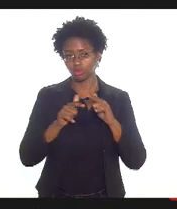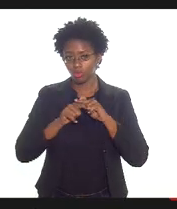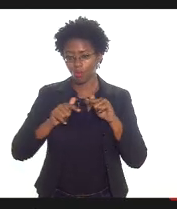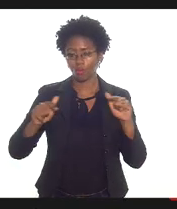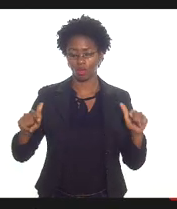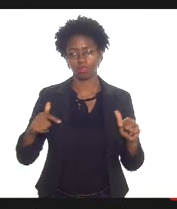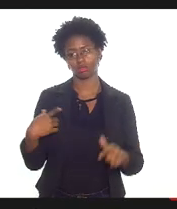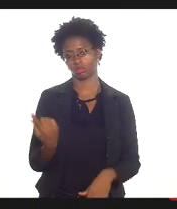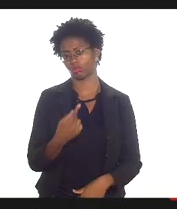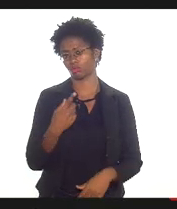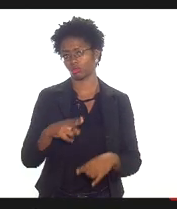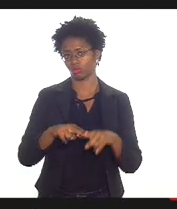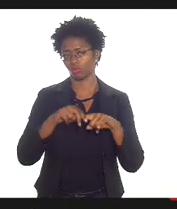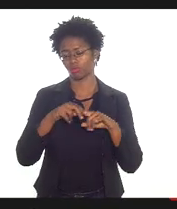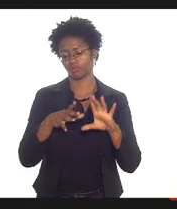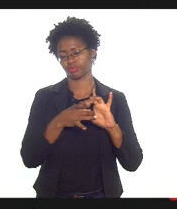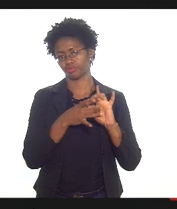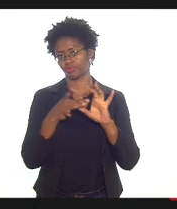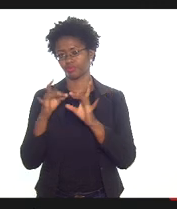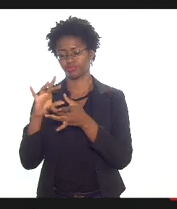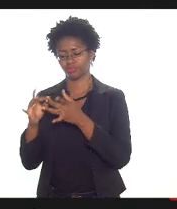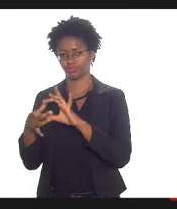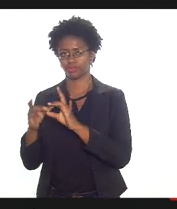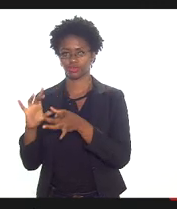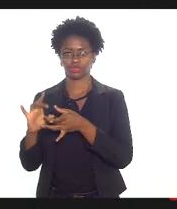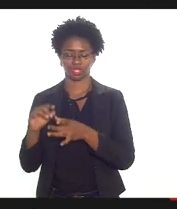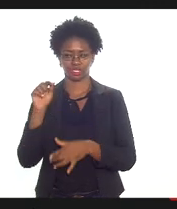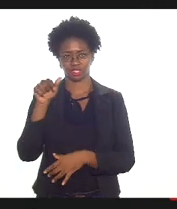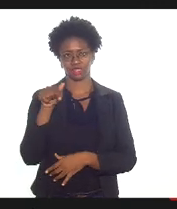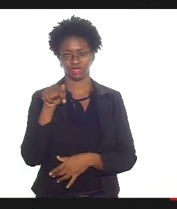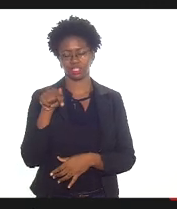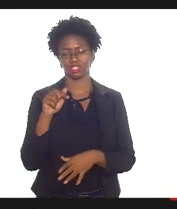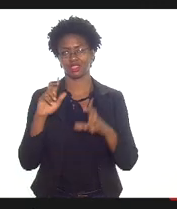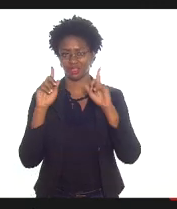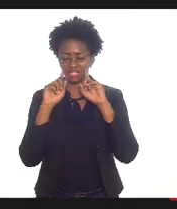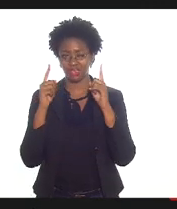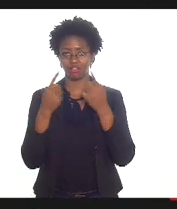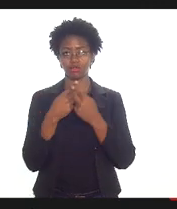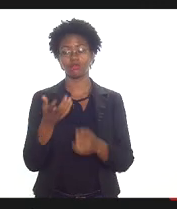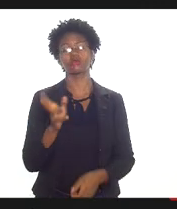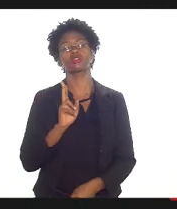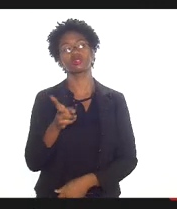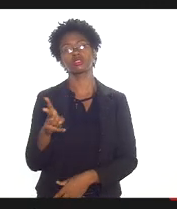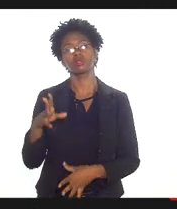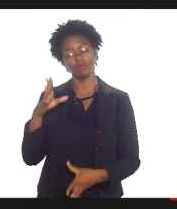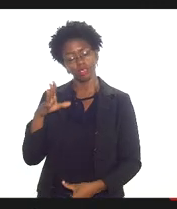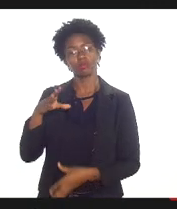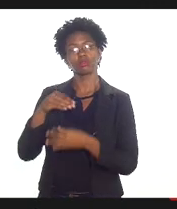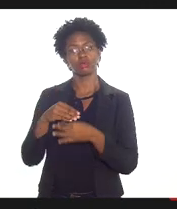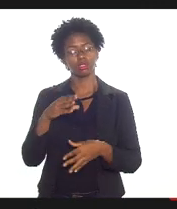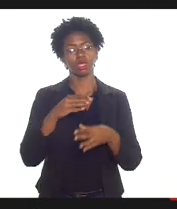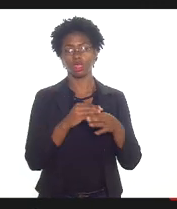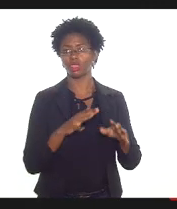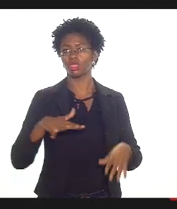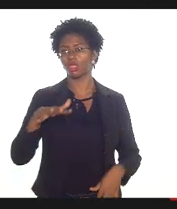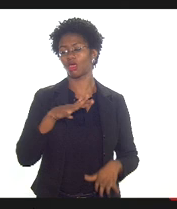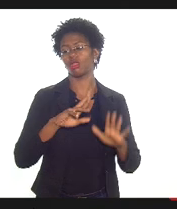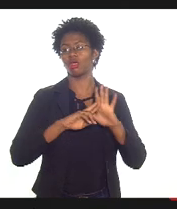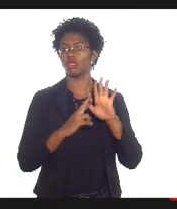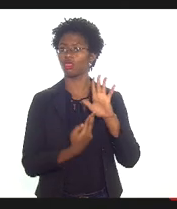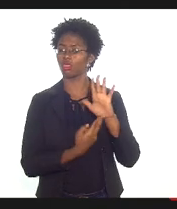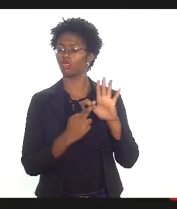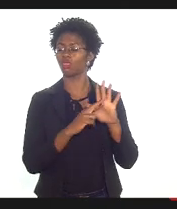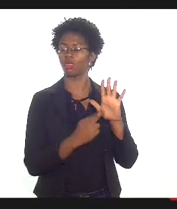que nós estamos aqui nessa reunião. E nós sempre procuramos contribuir, né, para a área regulatória, institucional, sempre com contribuições,